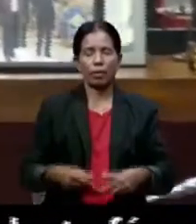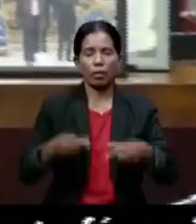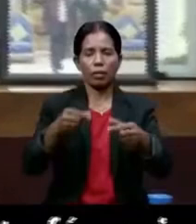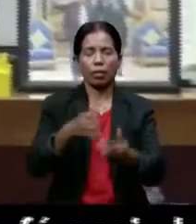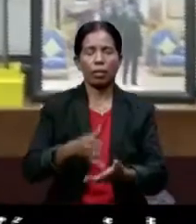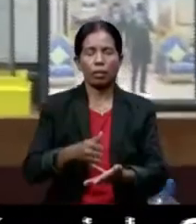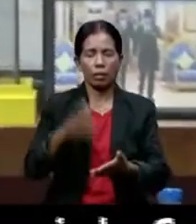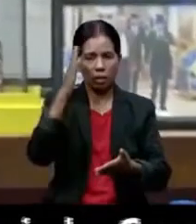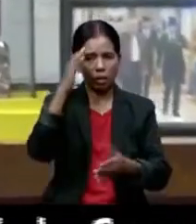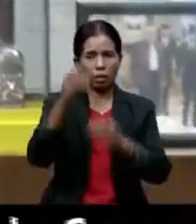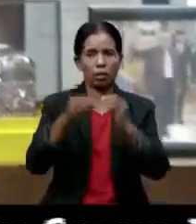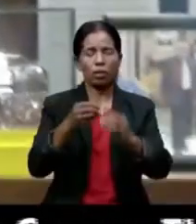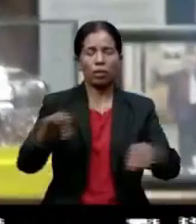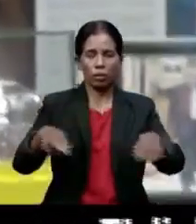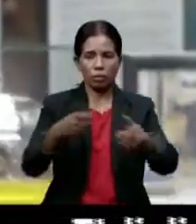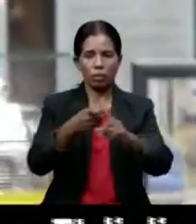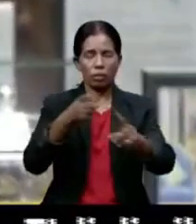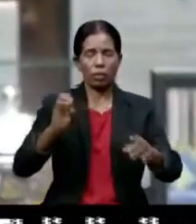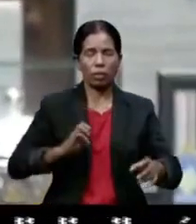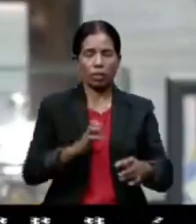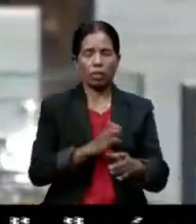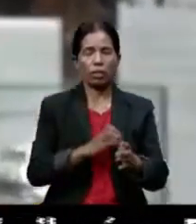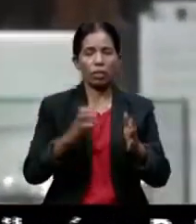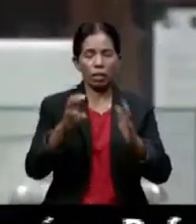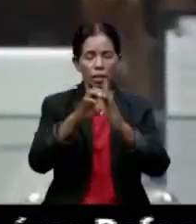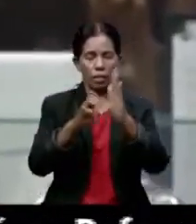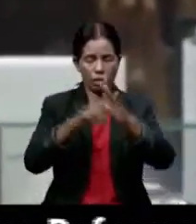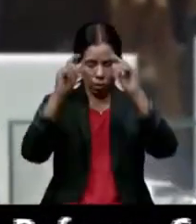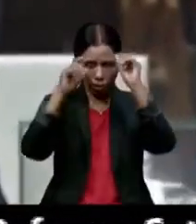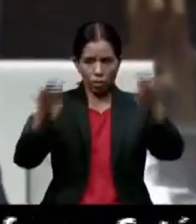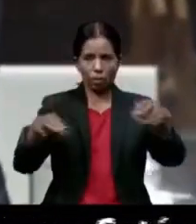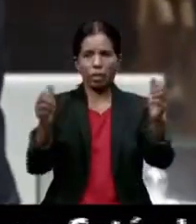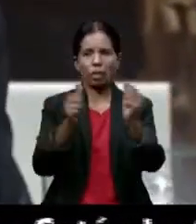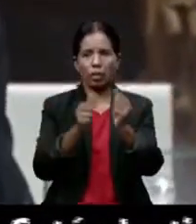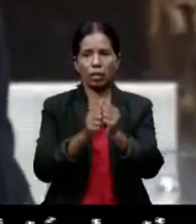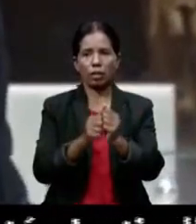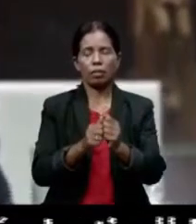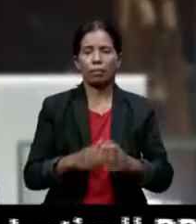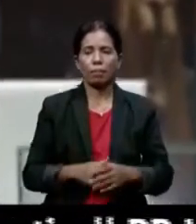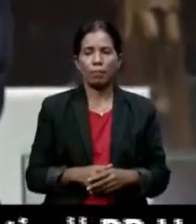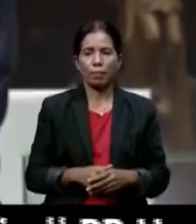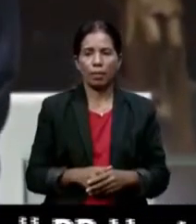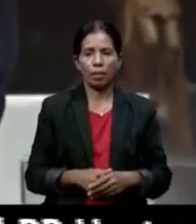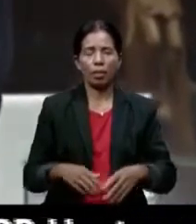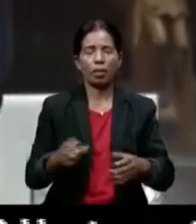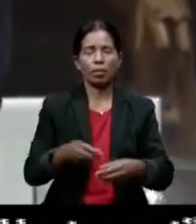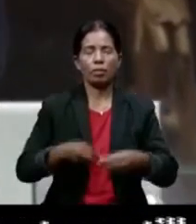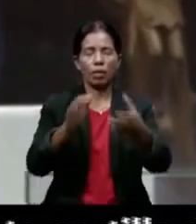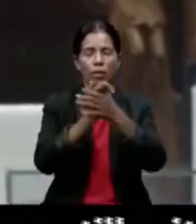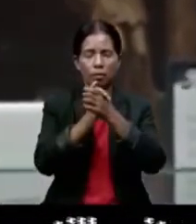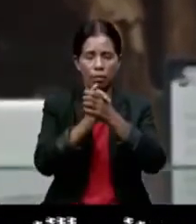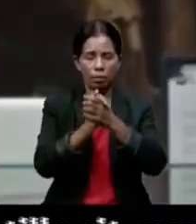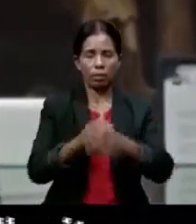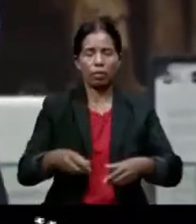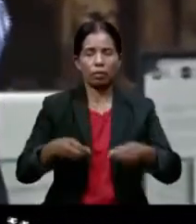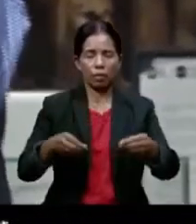dar reconhecimento aos Estados Timor-Leste, para diplomata refere à cooperação e serviço durante né. A foi condecora adjunta embaixadora